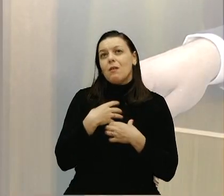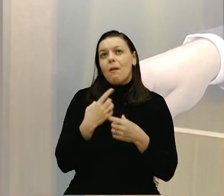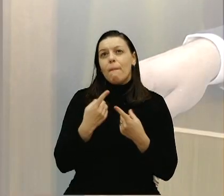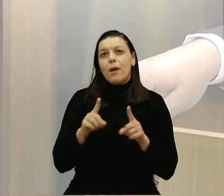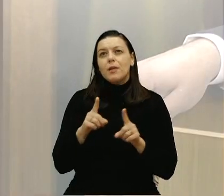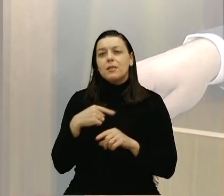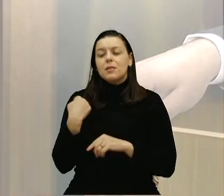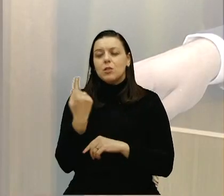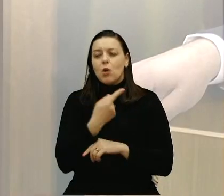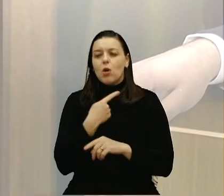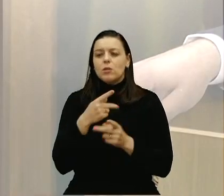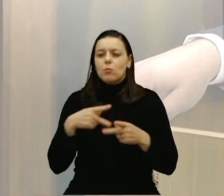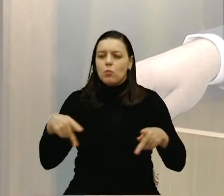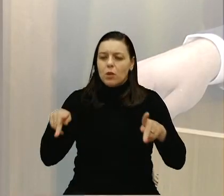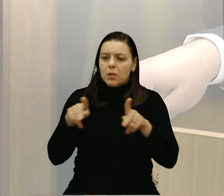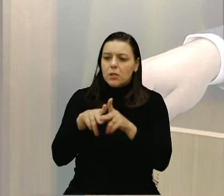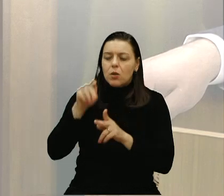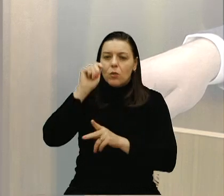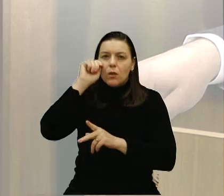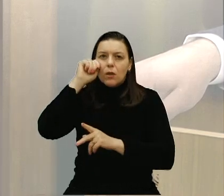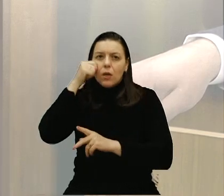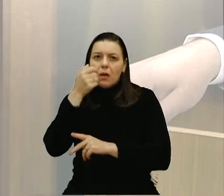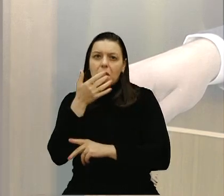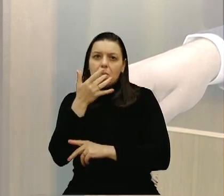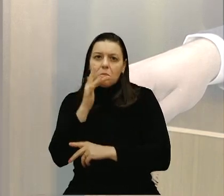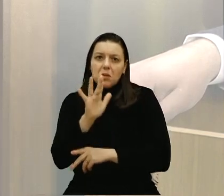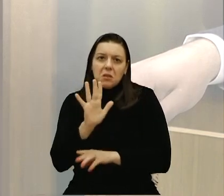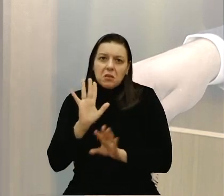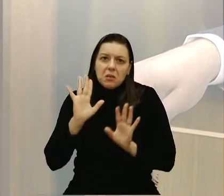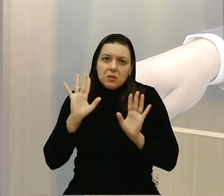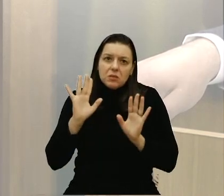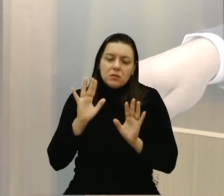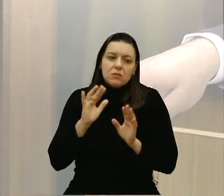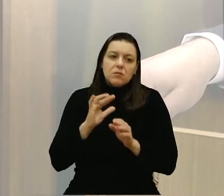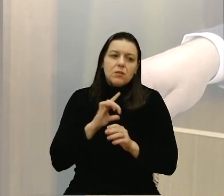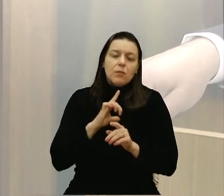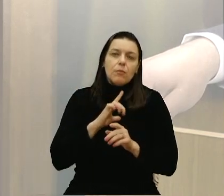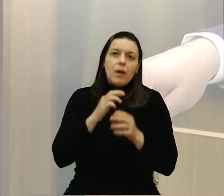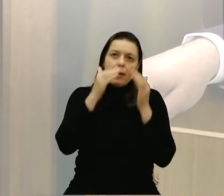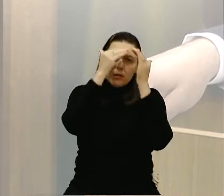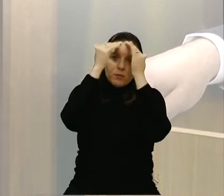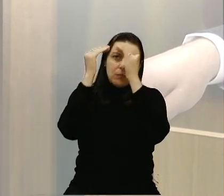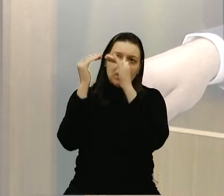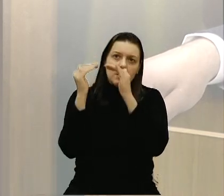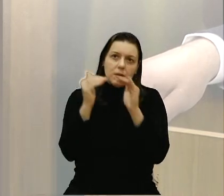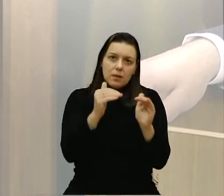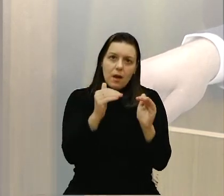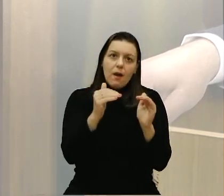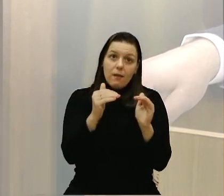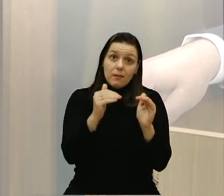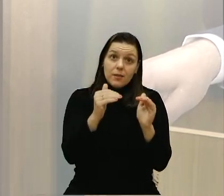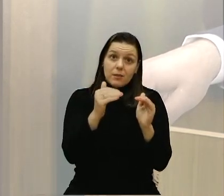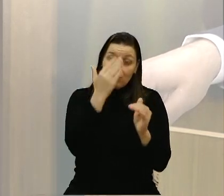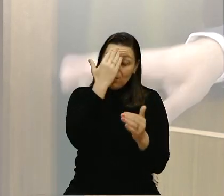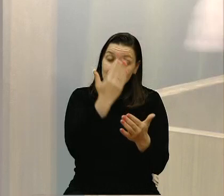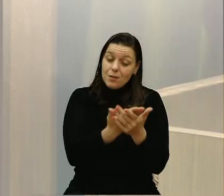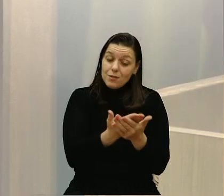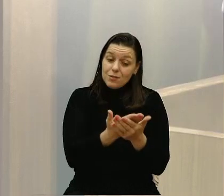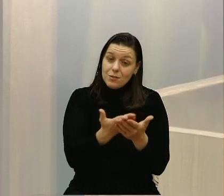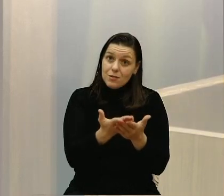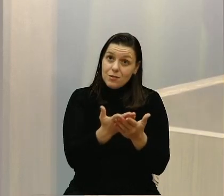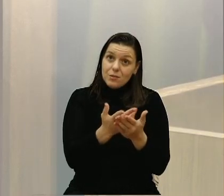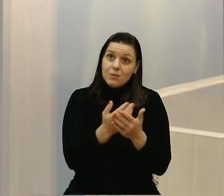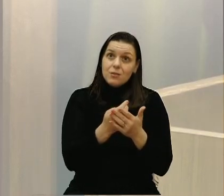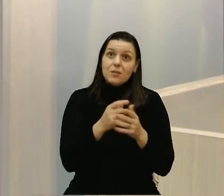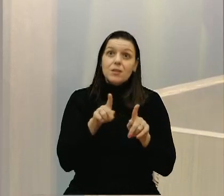a população negra ou branca de axé, seja respeitada na sua crença e no seu culto.